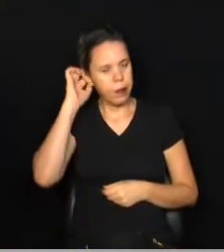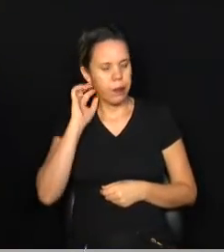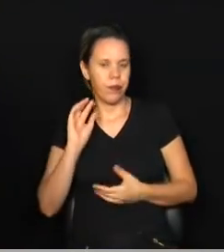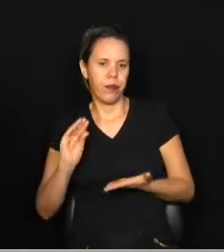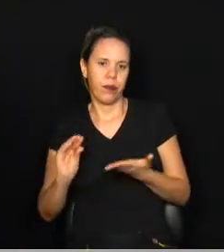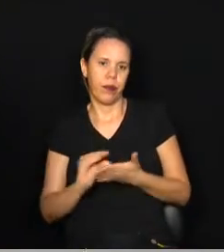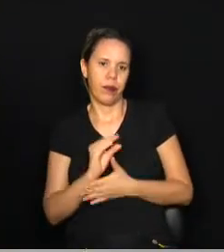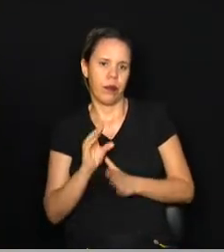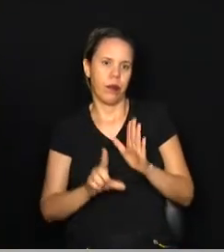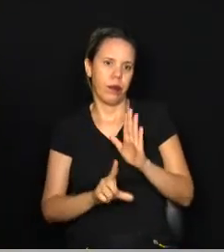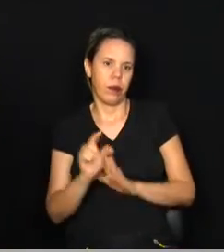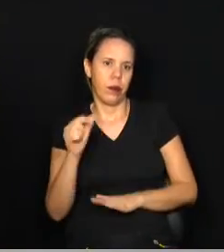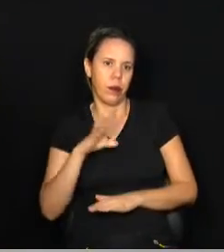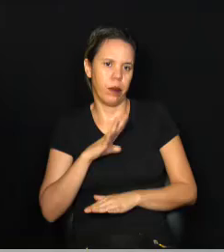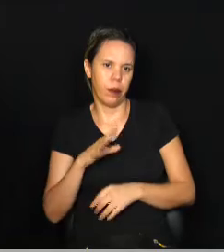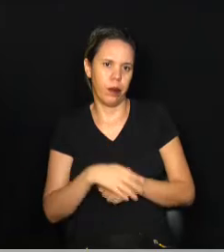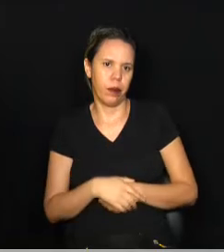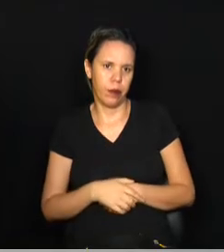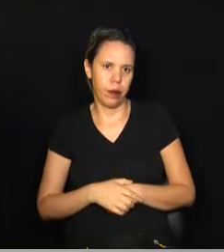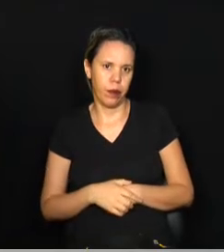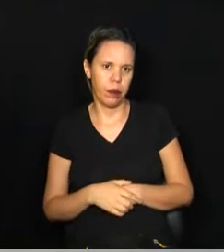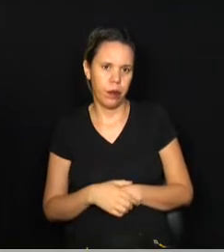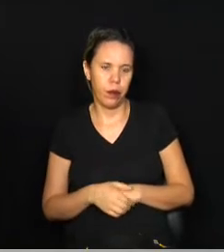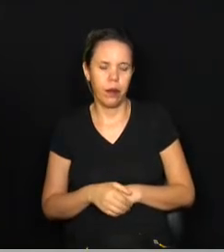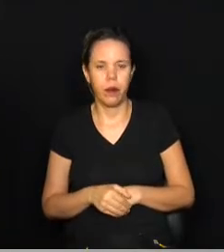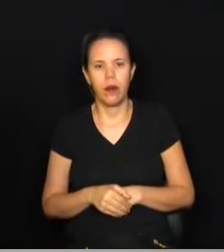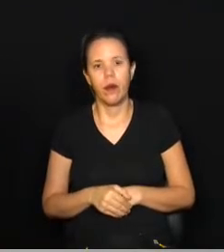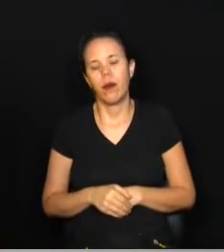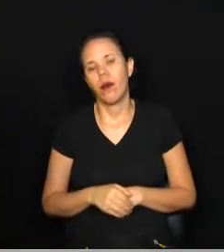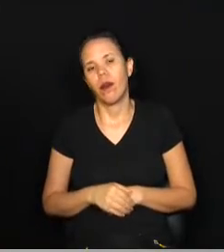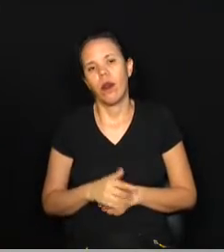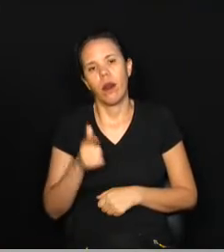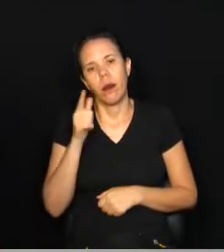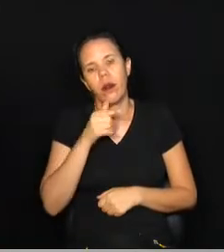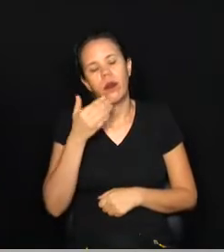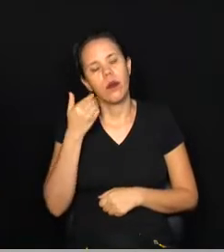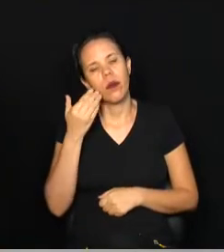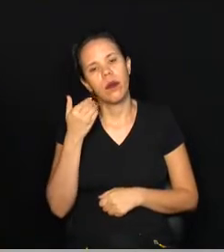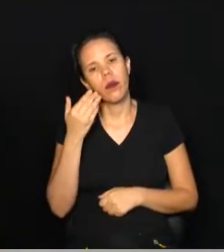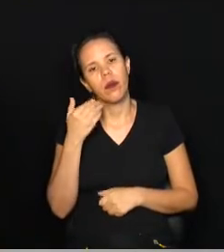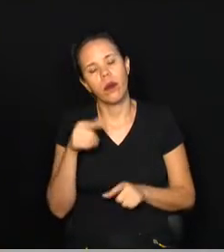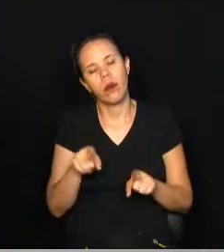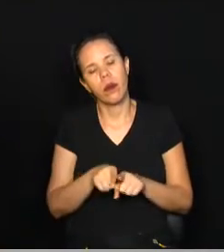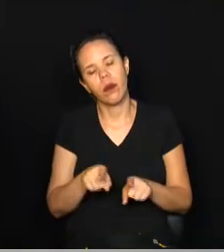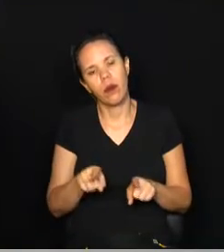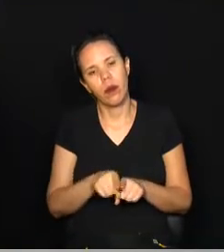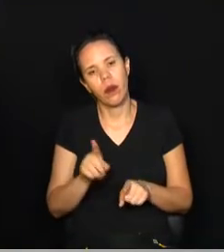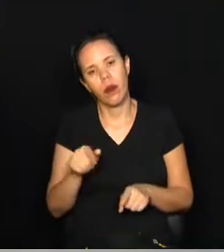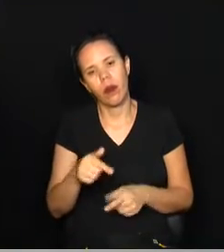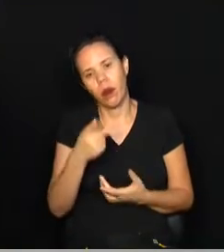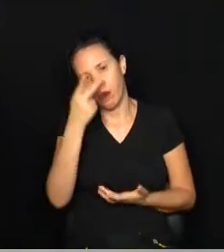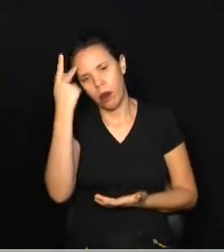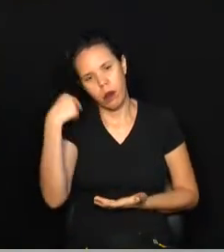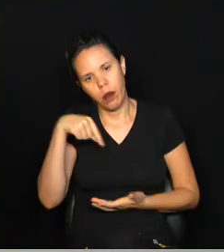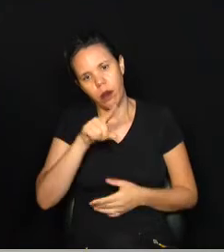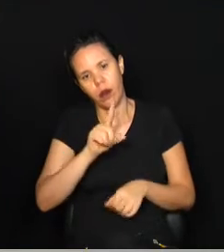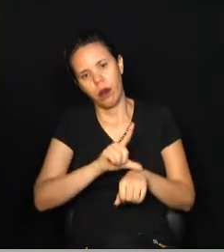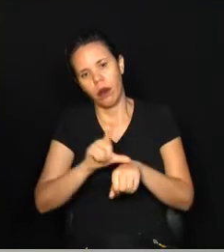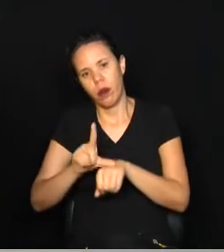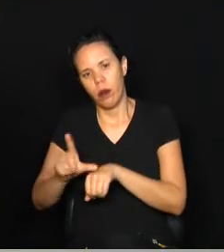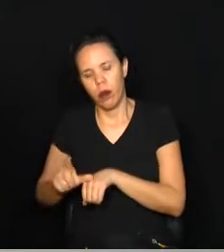recursos para a nossa cidade, né? Recursos para aqueles que consomem e para o que é consumido, né? Para os